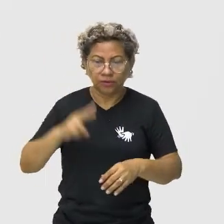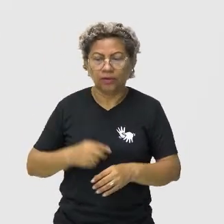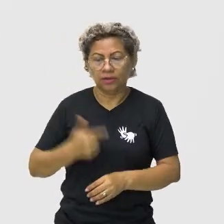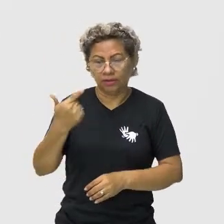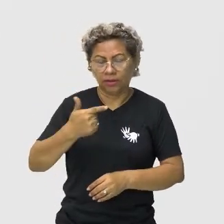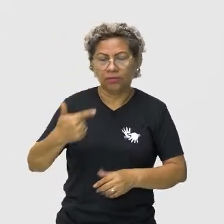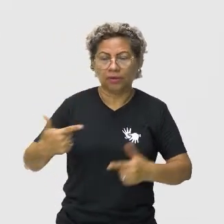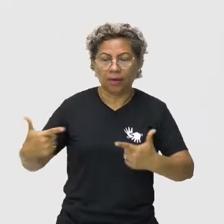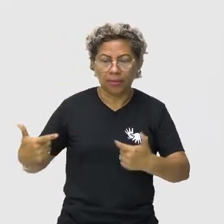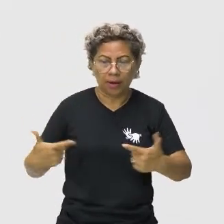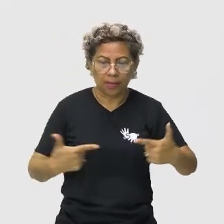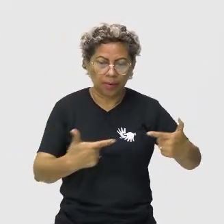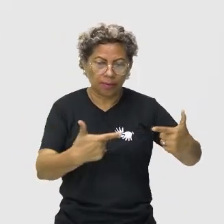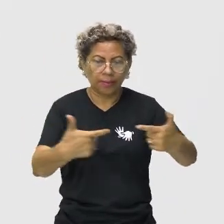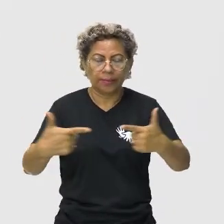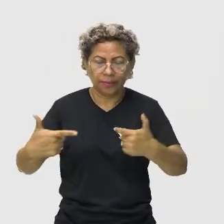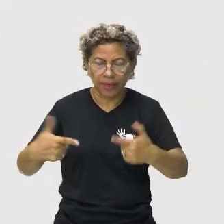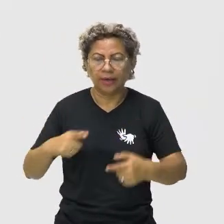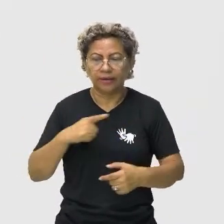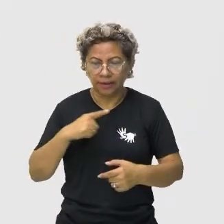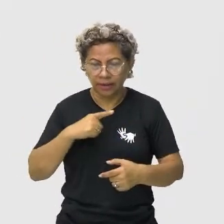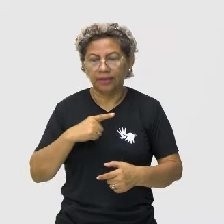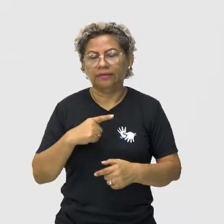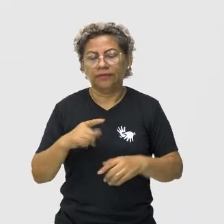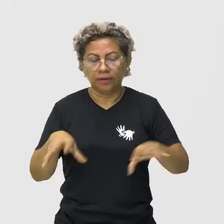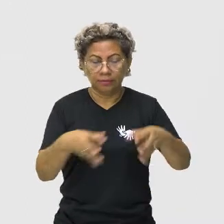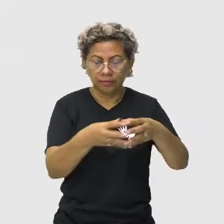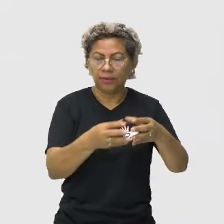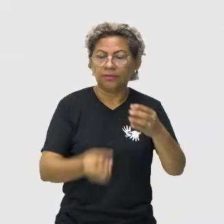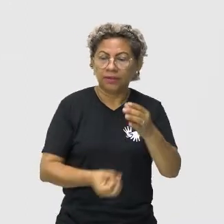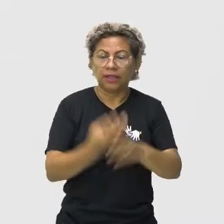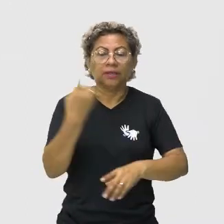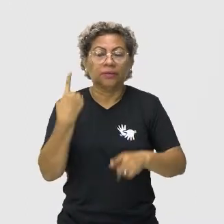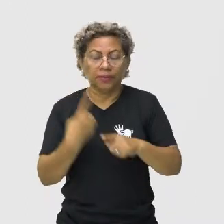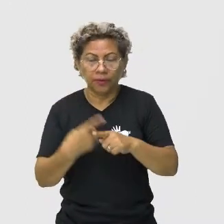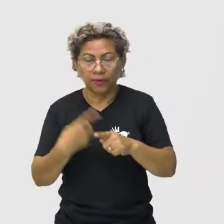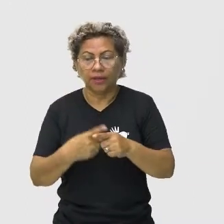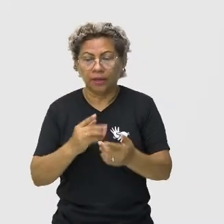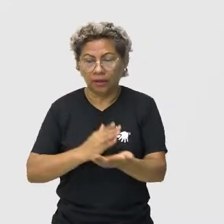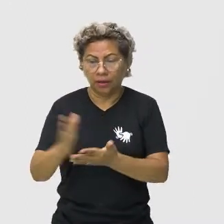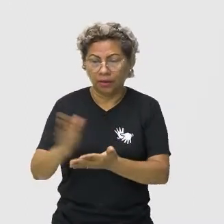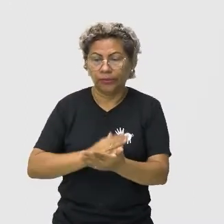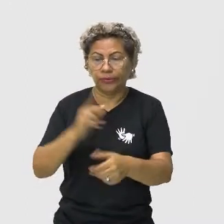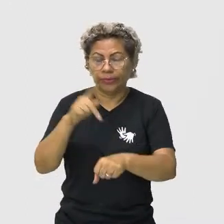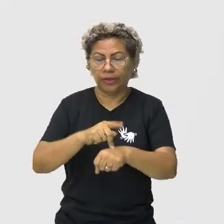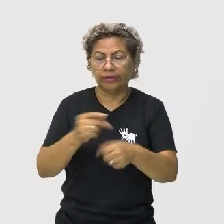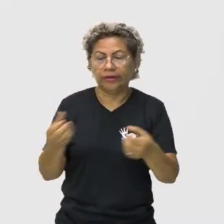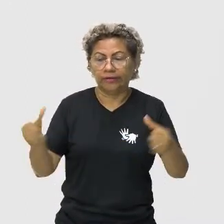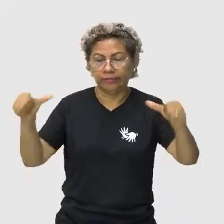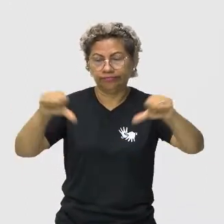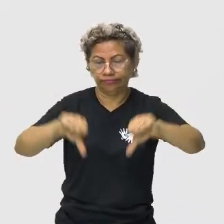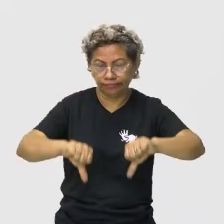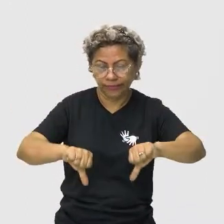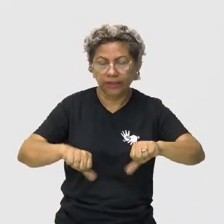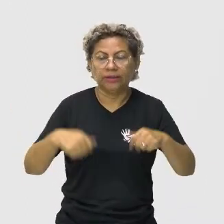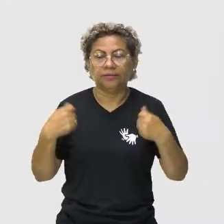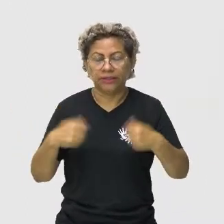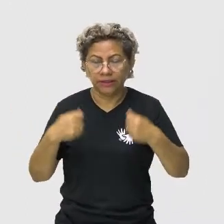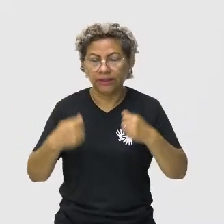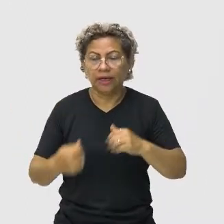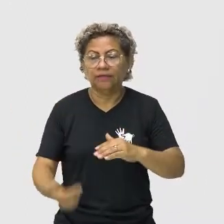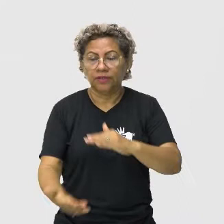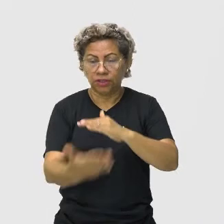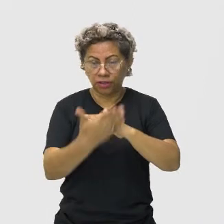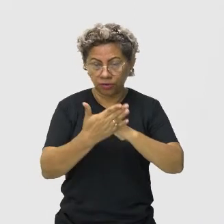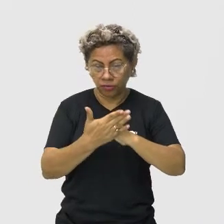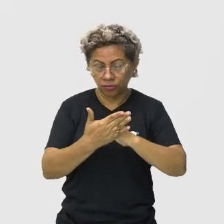tá? Com o fim da Segunda Guerra Mundial, vários países europeus estavam destruídos, né? Precisavam se reerguer, se desenvolver